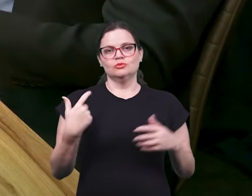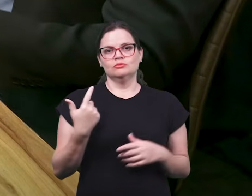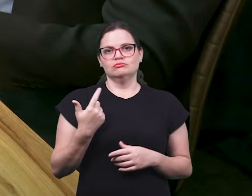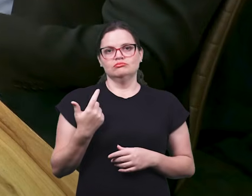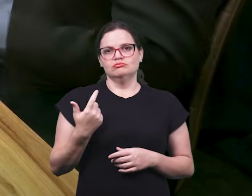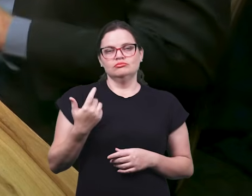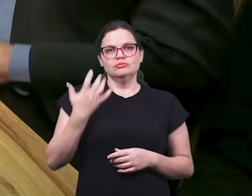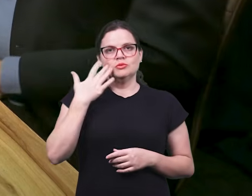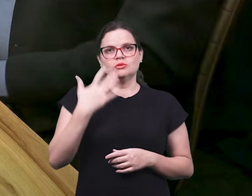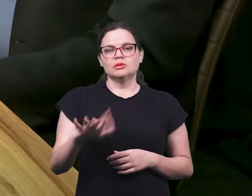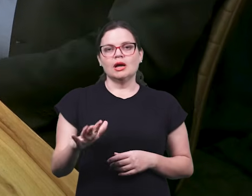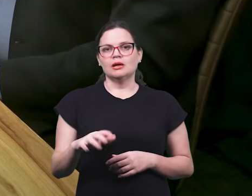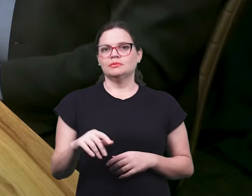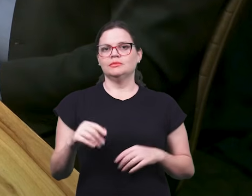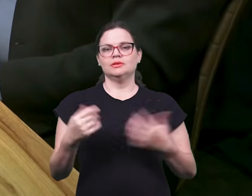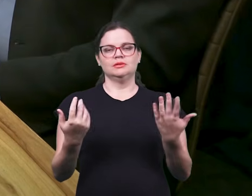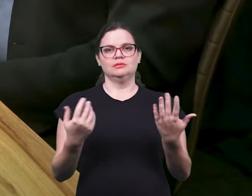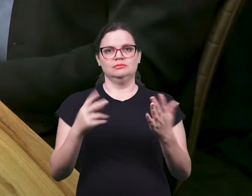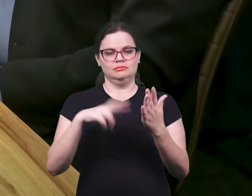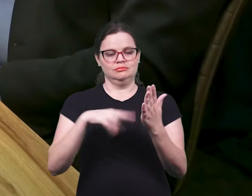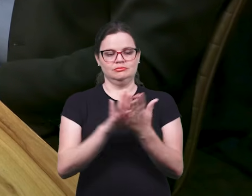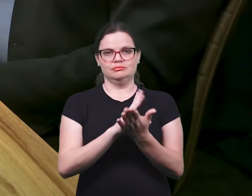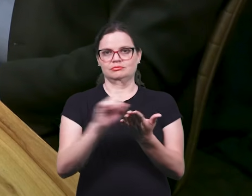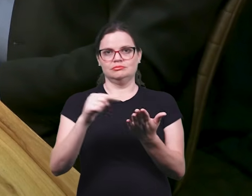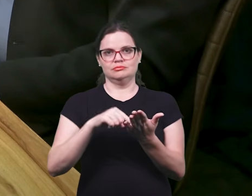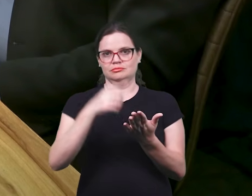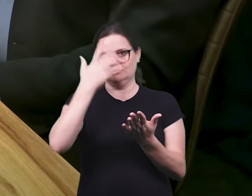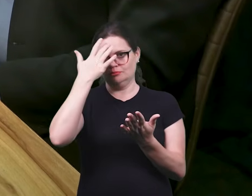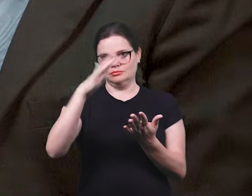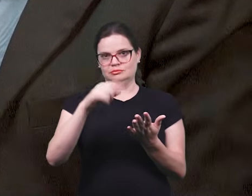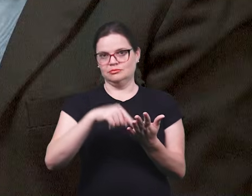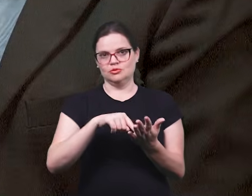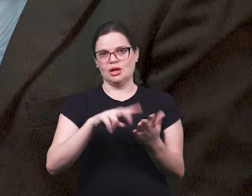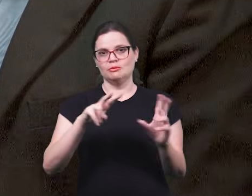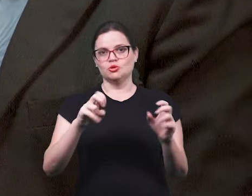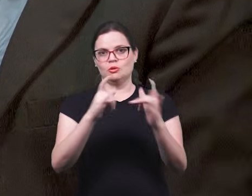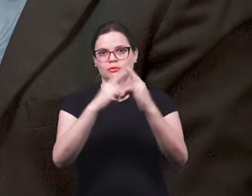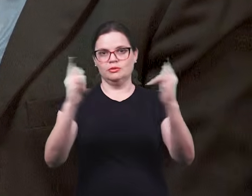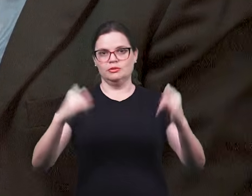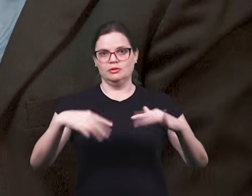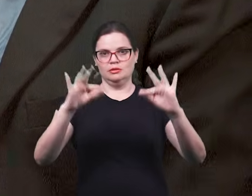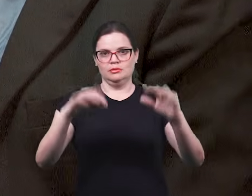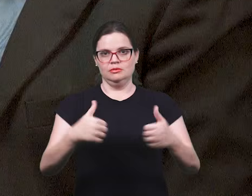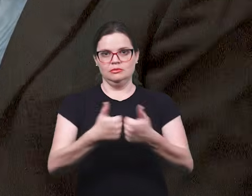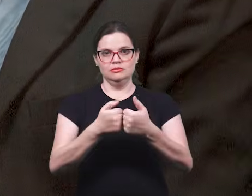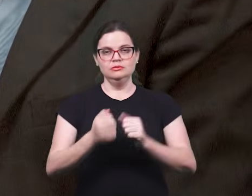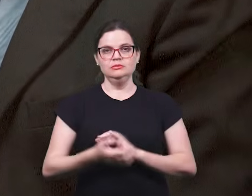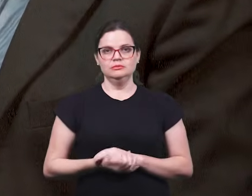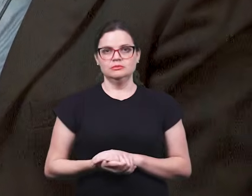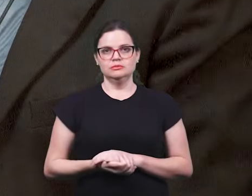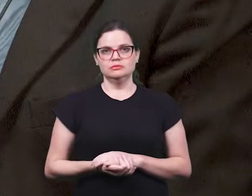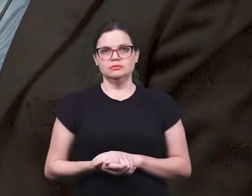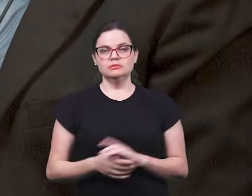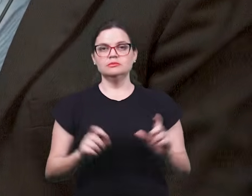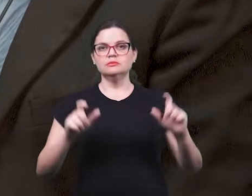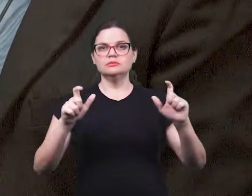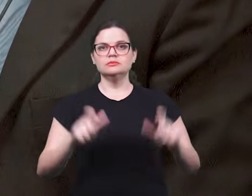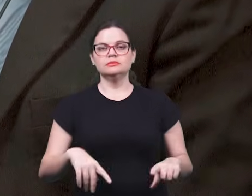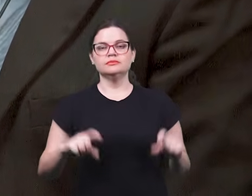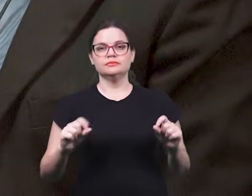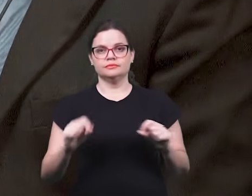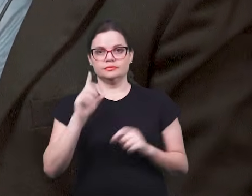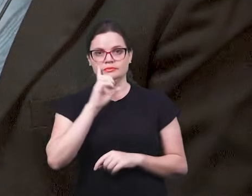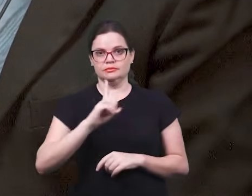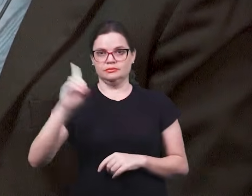uma intimidade maior com a Bíblia, e não no tabernáculo, né? O tabernáculo, para esses, era o lugar que